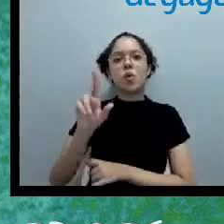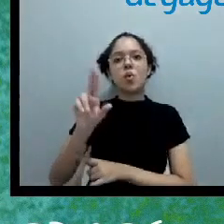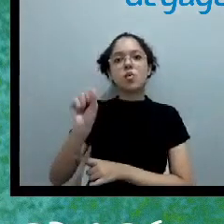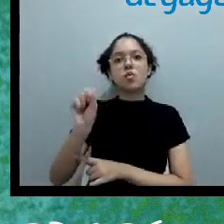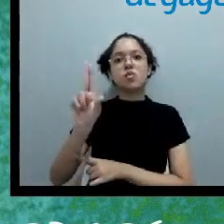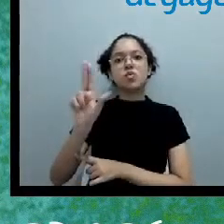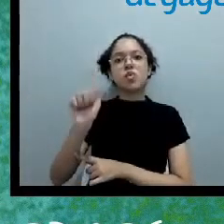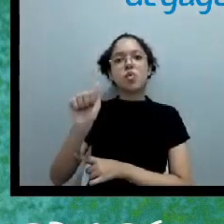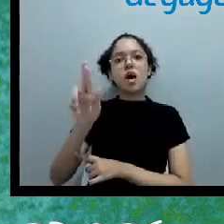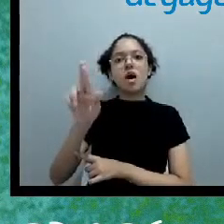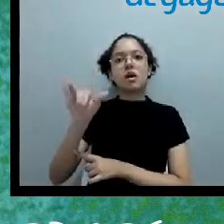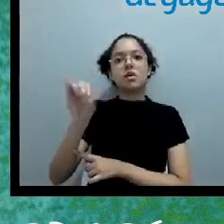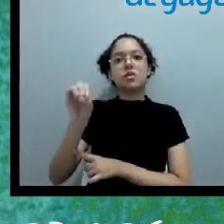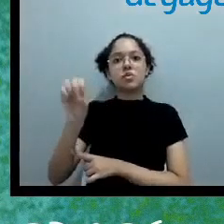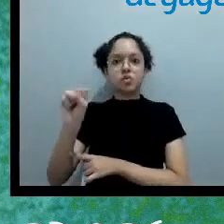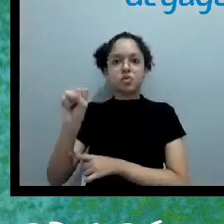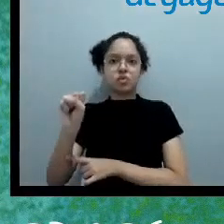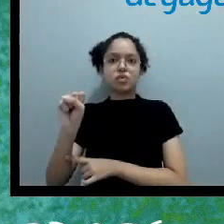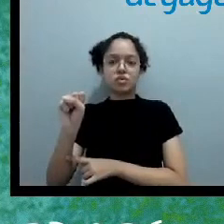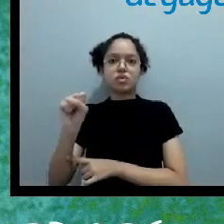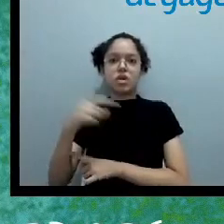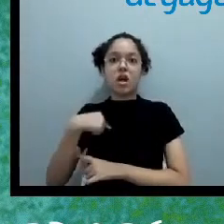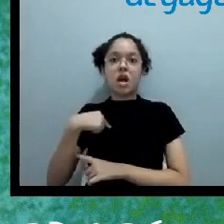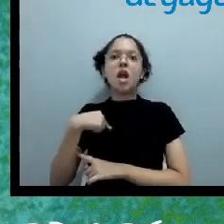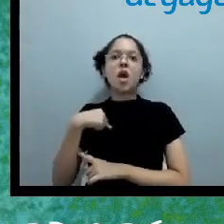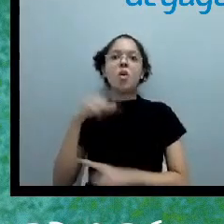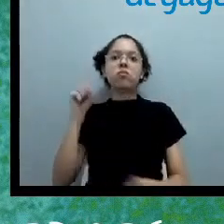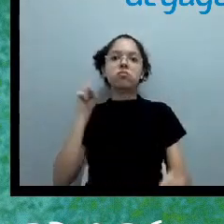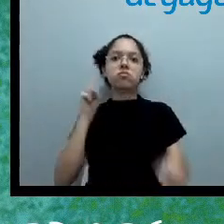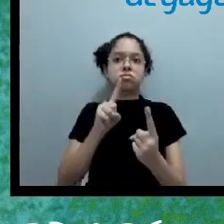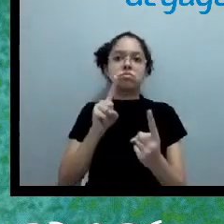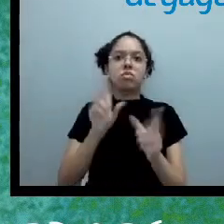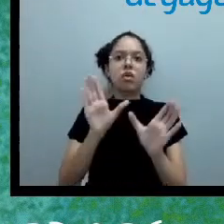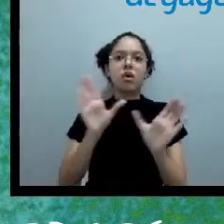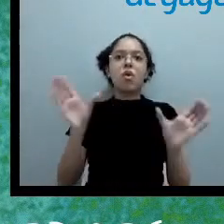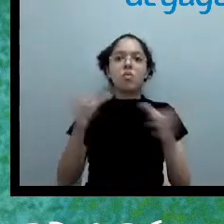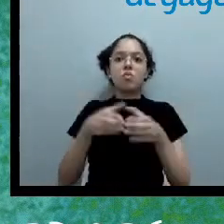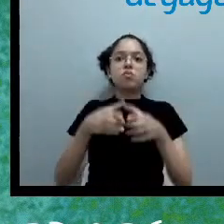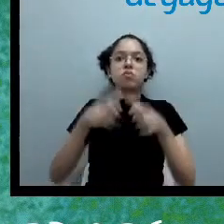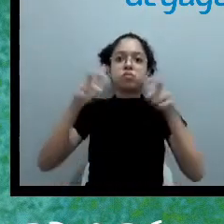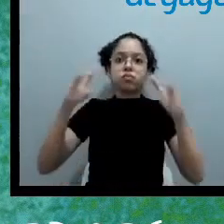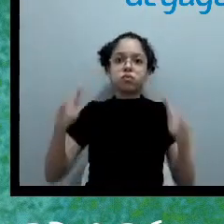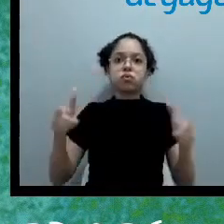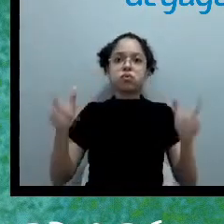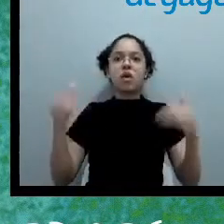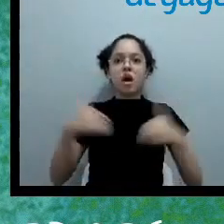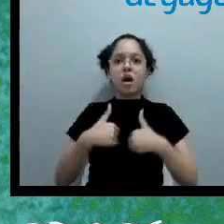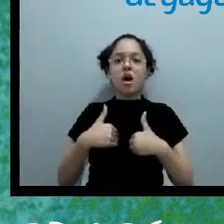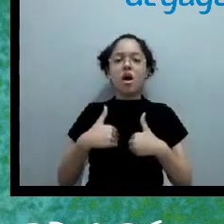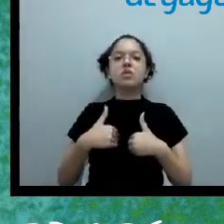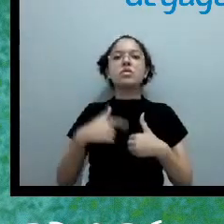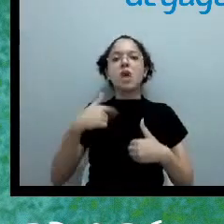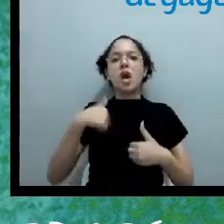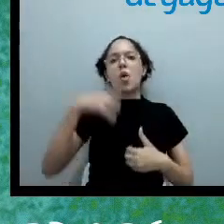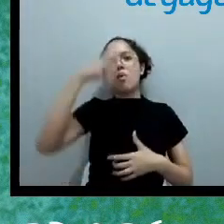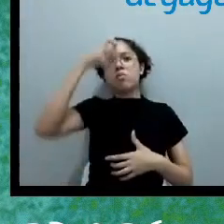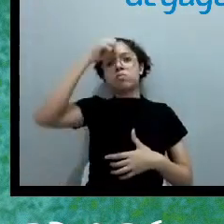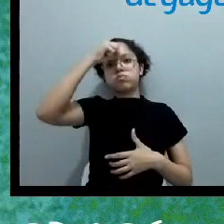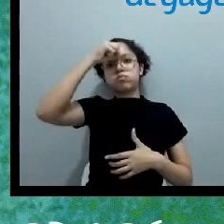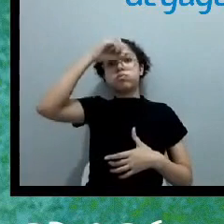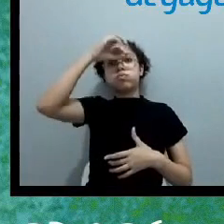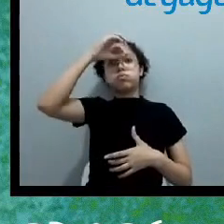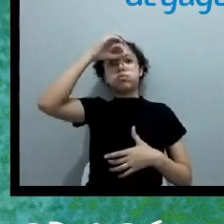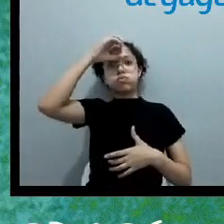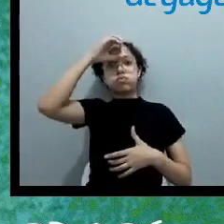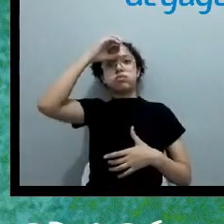Eu atendo a um número grande de pessoas com autismo e confesso aprender muito com cada uma delas na nossa relação nos